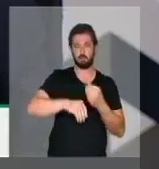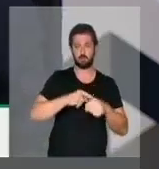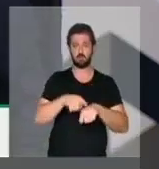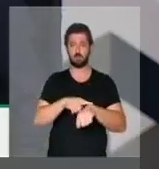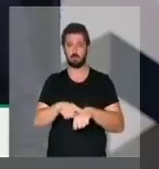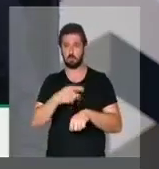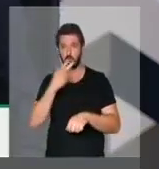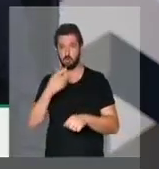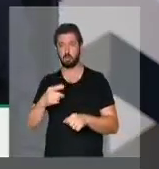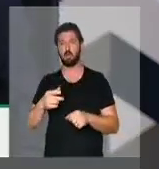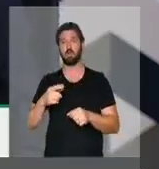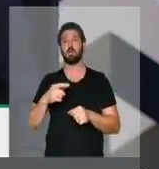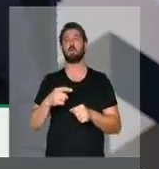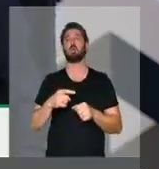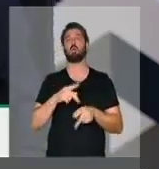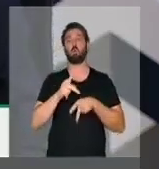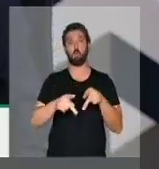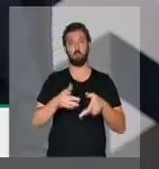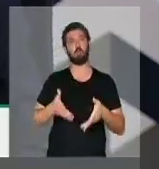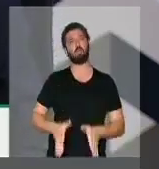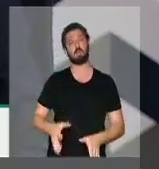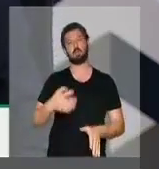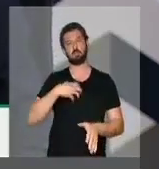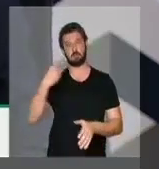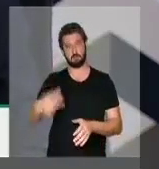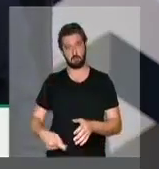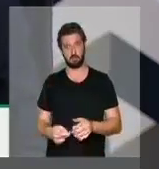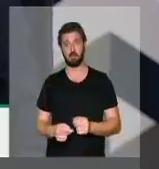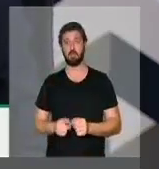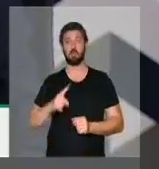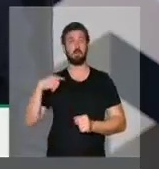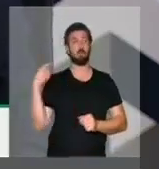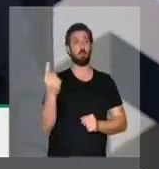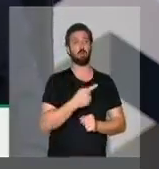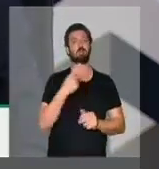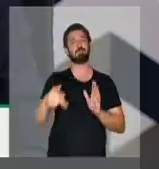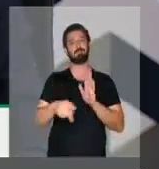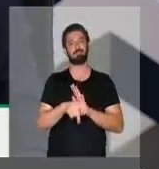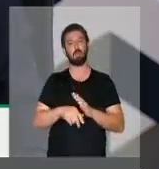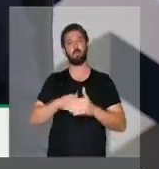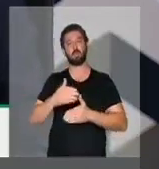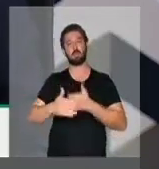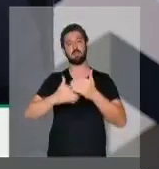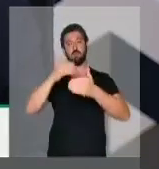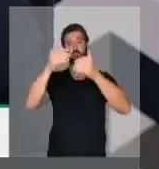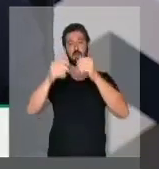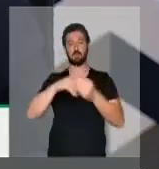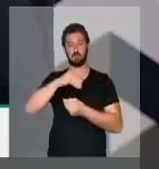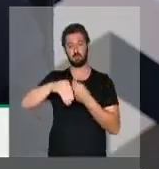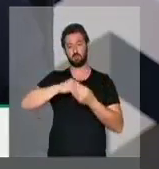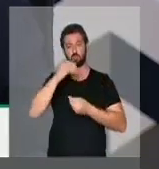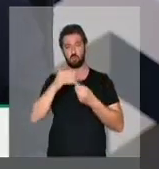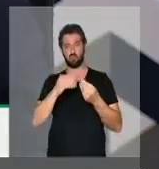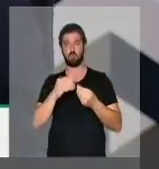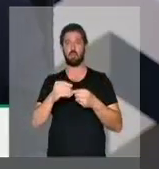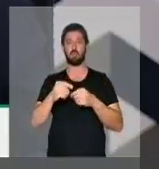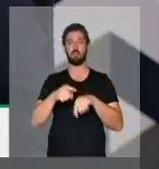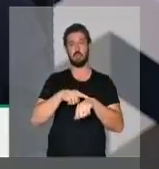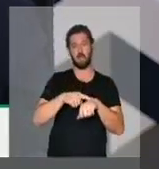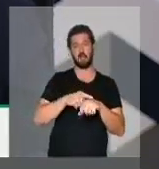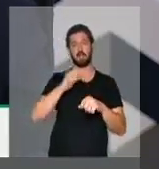de miscigenação racial do qual nasceu a nossa nacionalidade. Nós somos fruto de um processo de